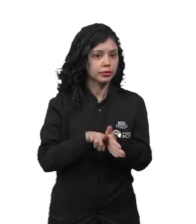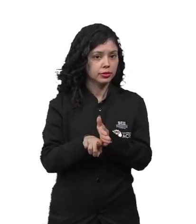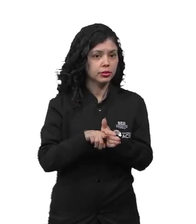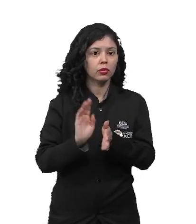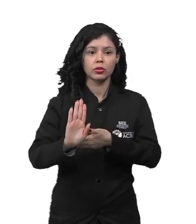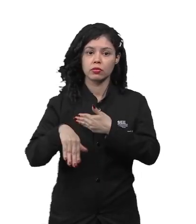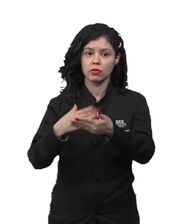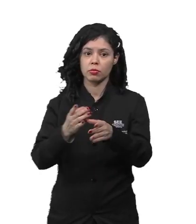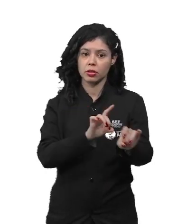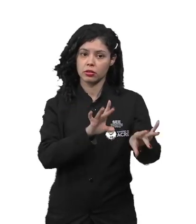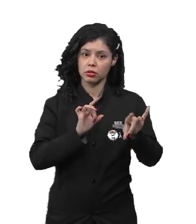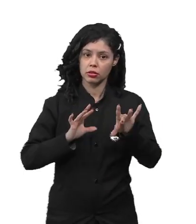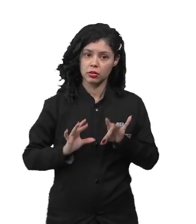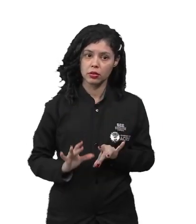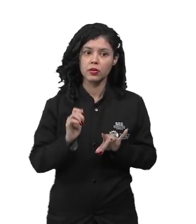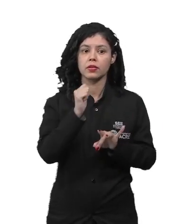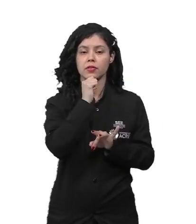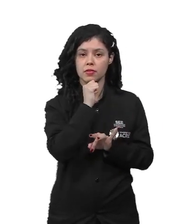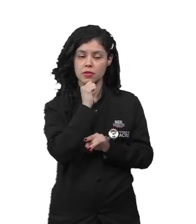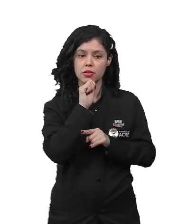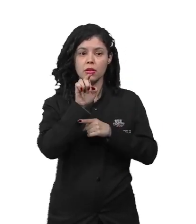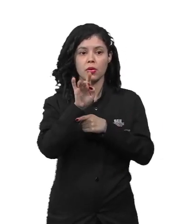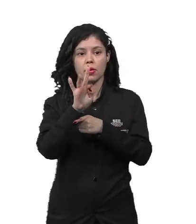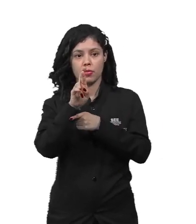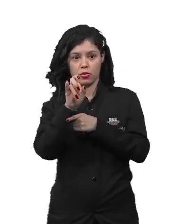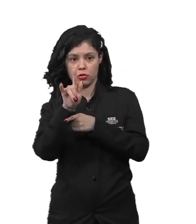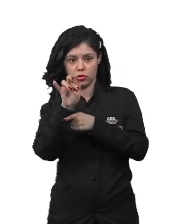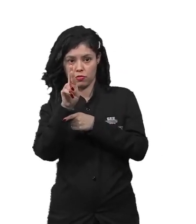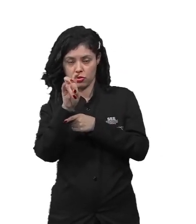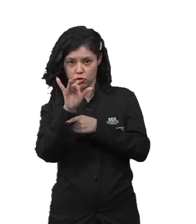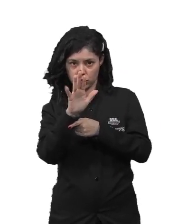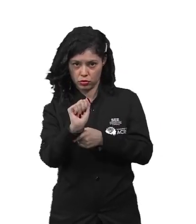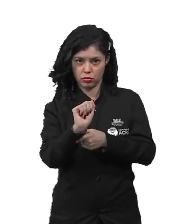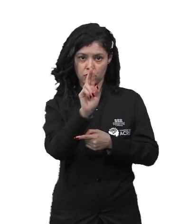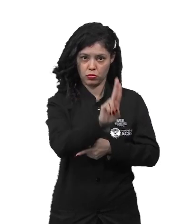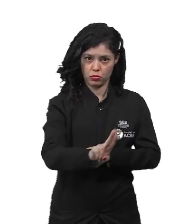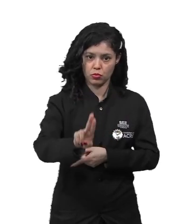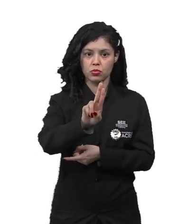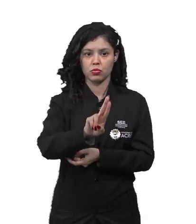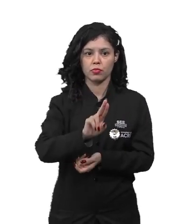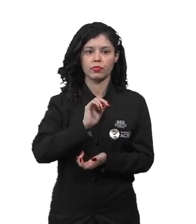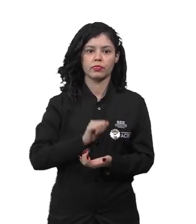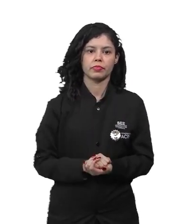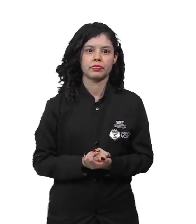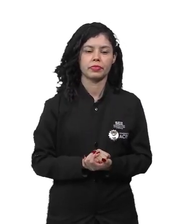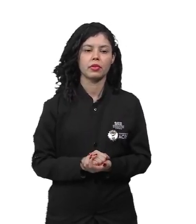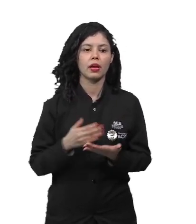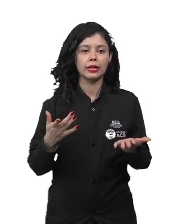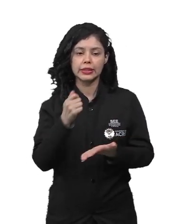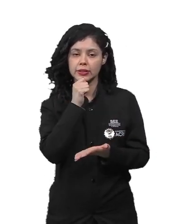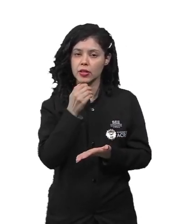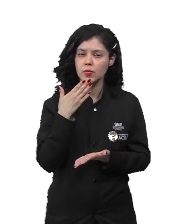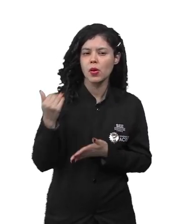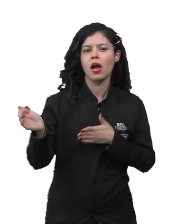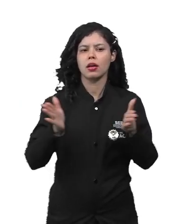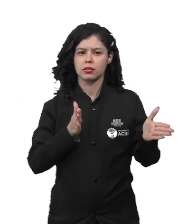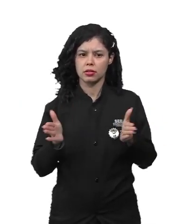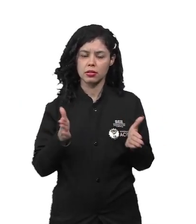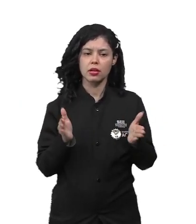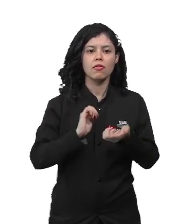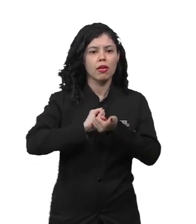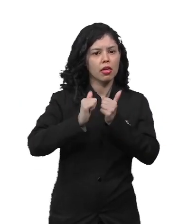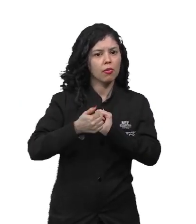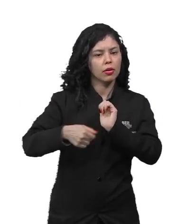pesquisa e o desenvolvimento de tecnologias para otimizar o uso de biodigestores, tornando-os mais